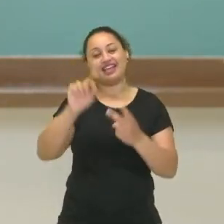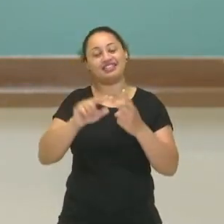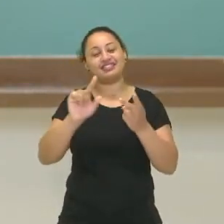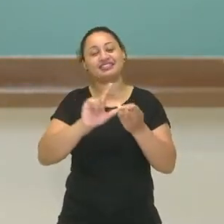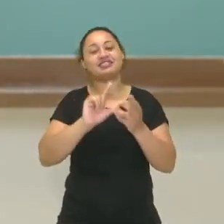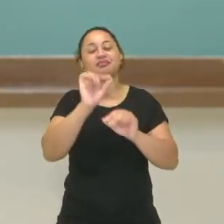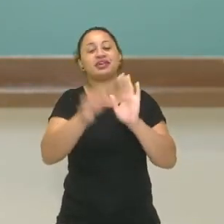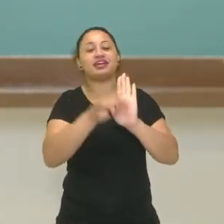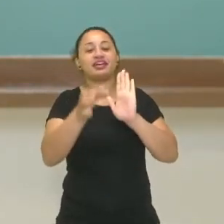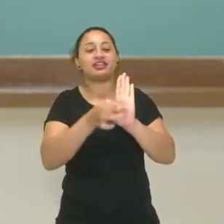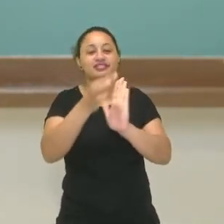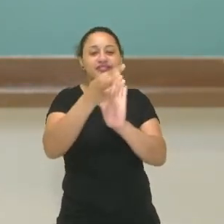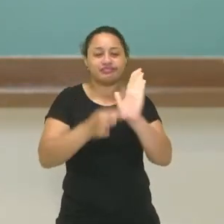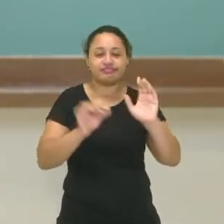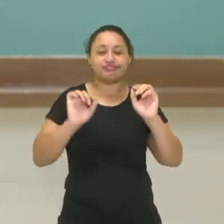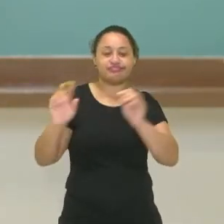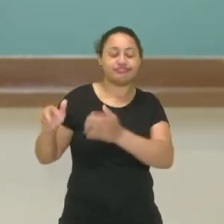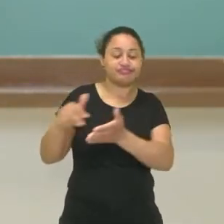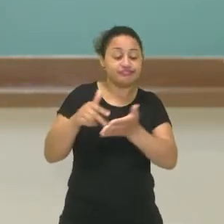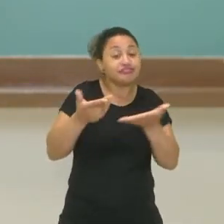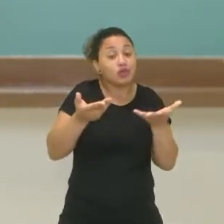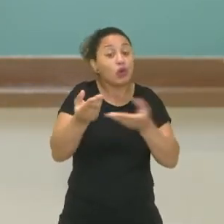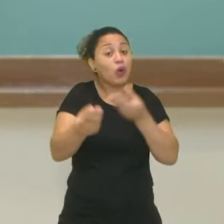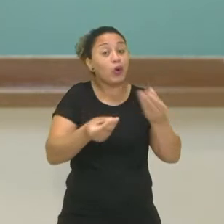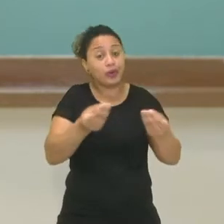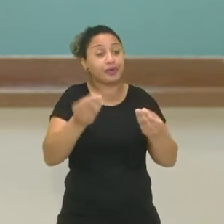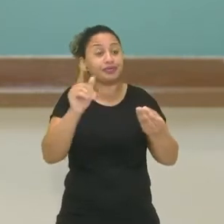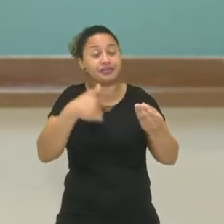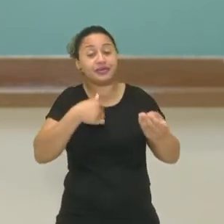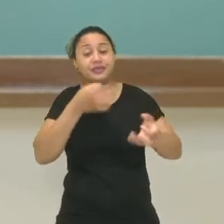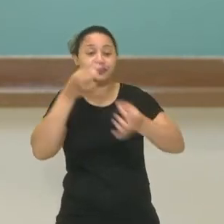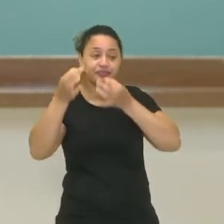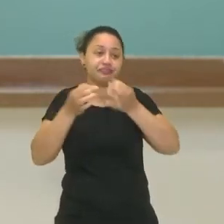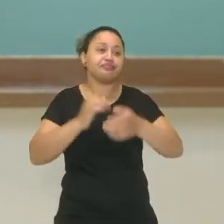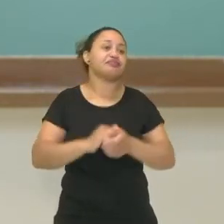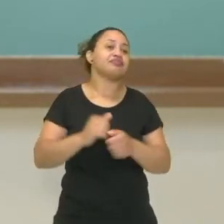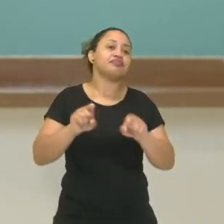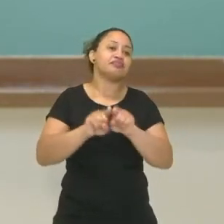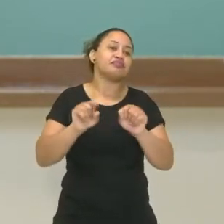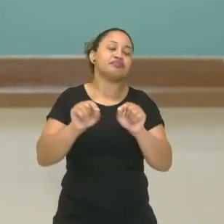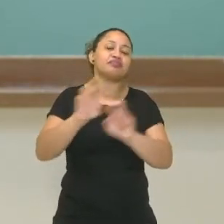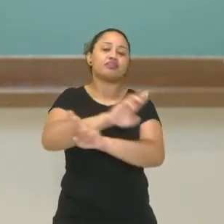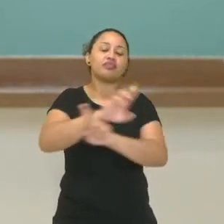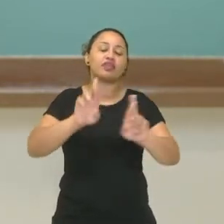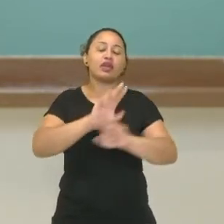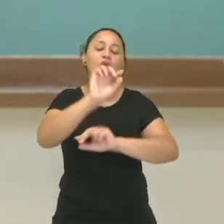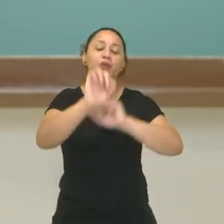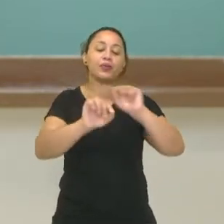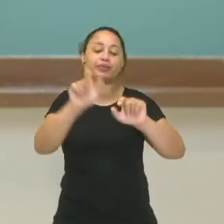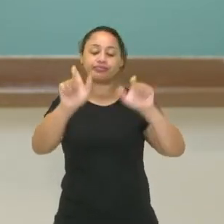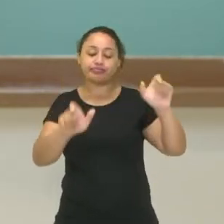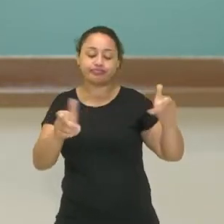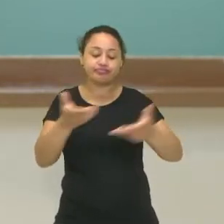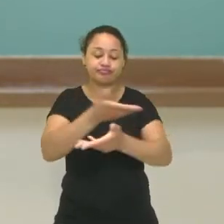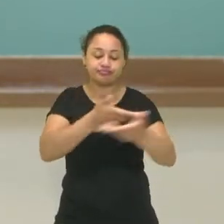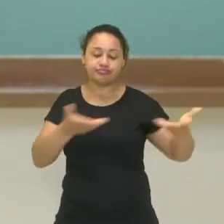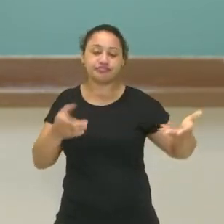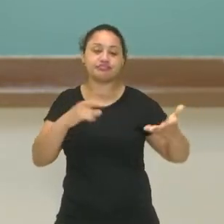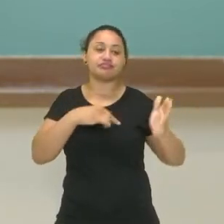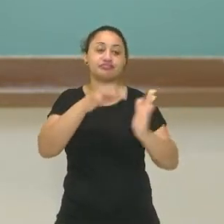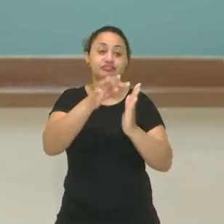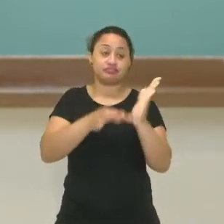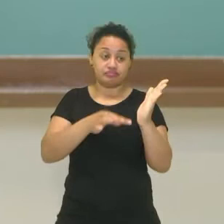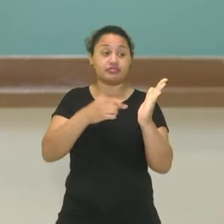se posicionando diante deles. E estabelecer o quê? As relações entre as partes de um texto, no